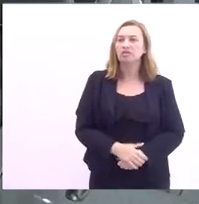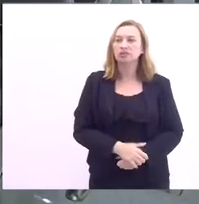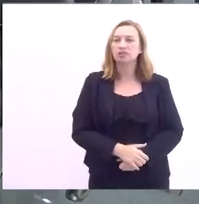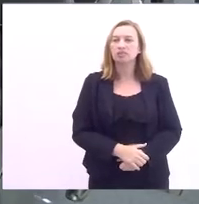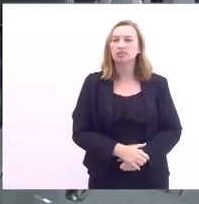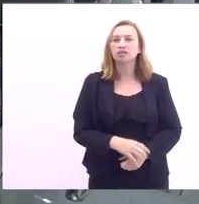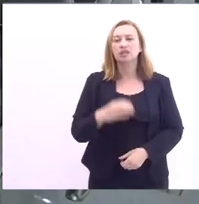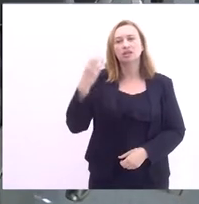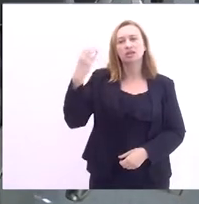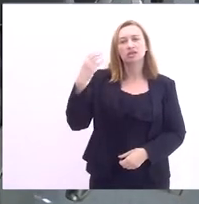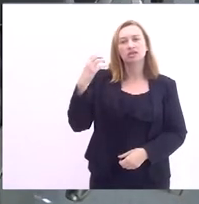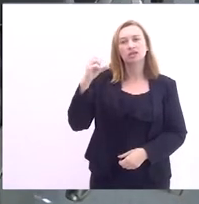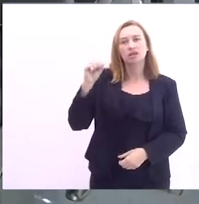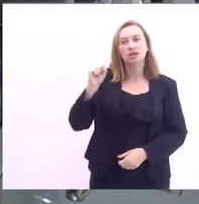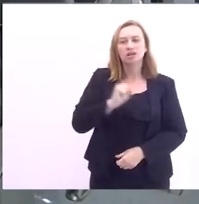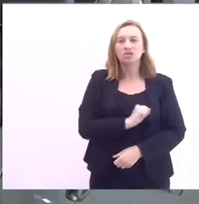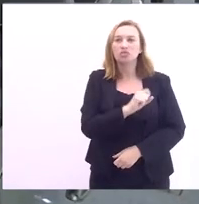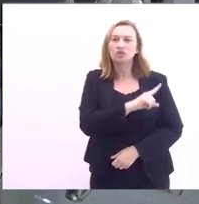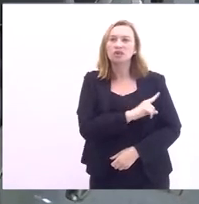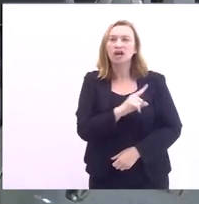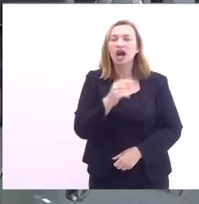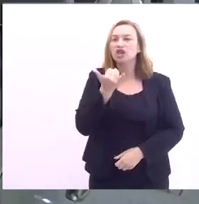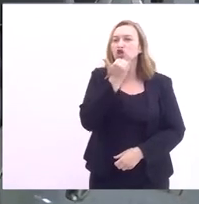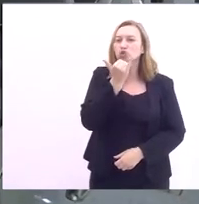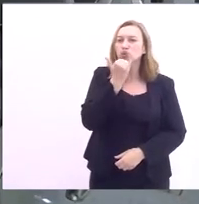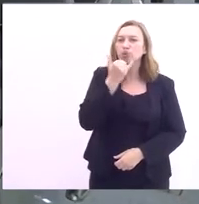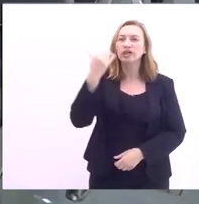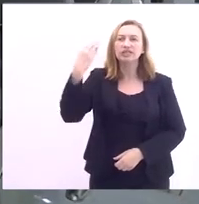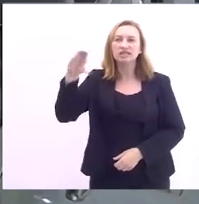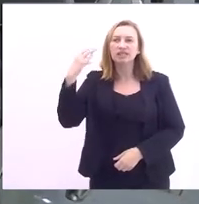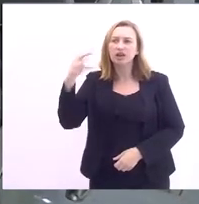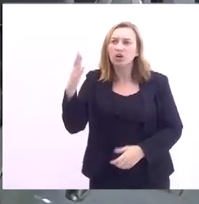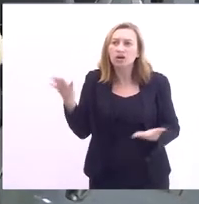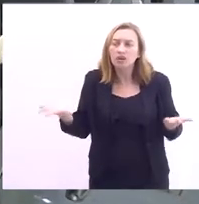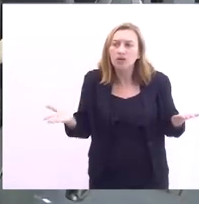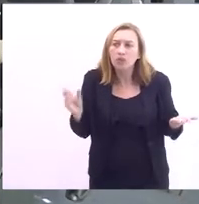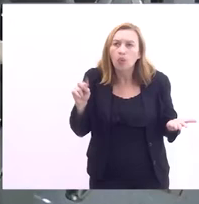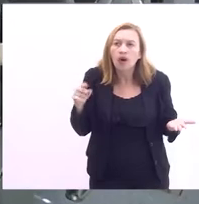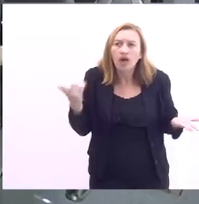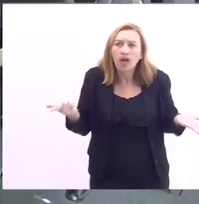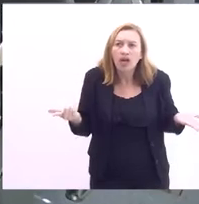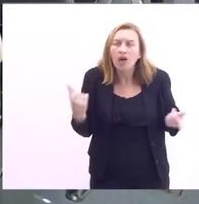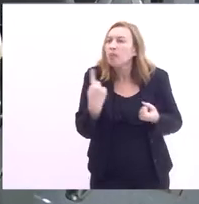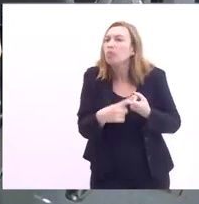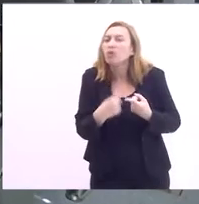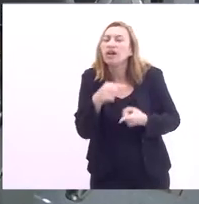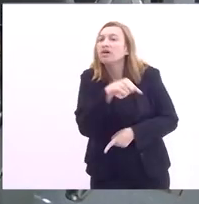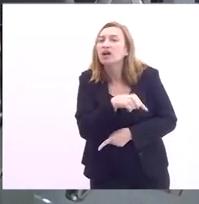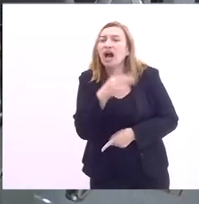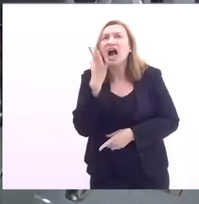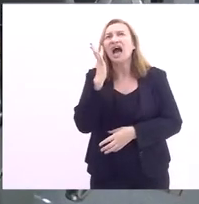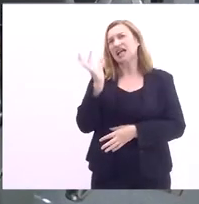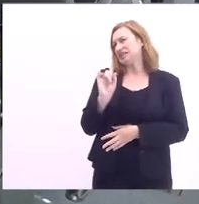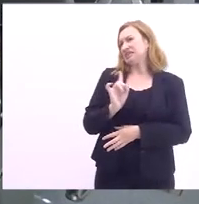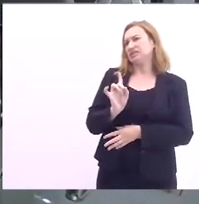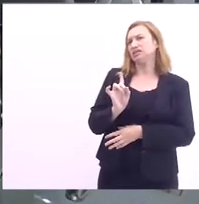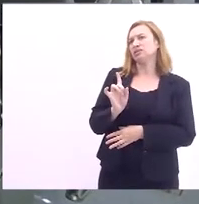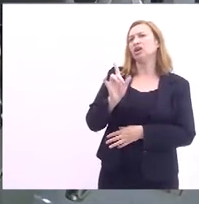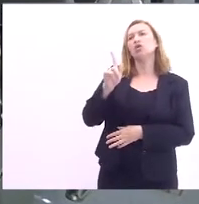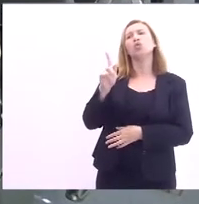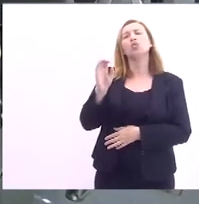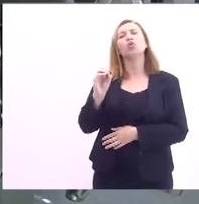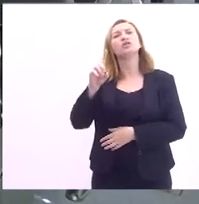São Gonçalo. De Niterói, desculpe. Ué, o que está aqui? Ah, não. É que o